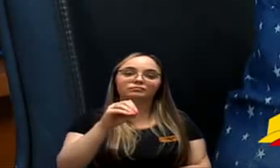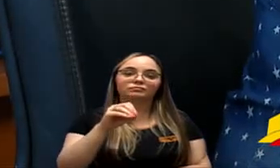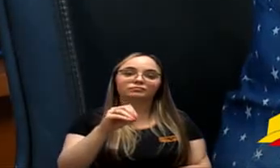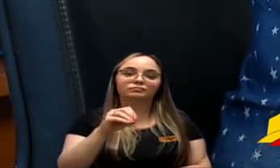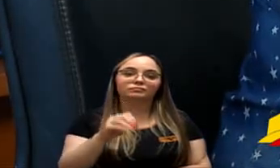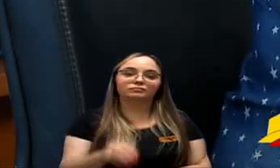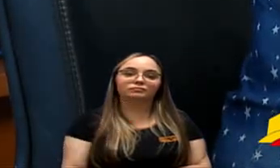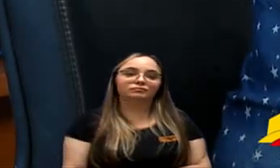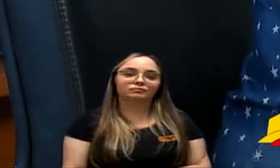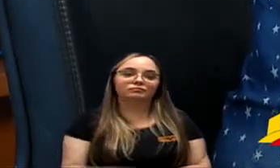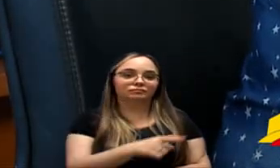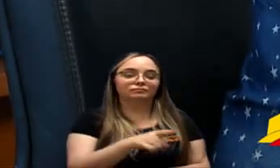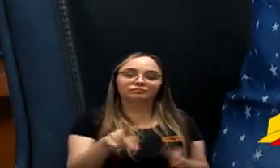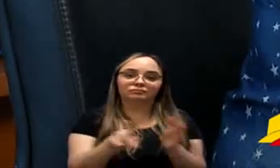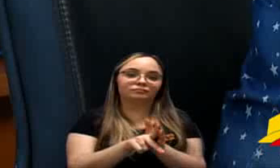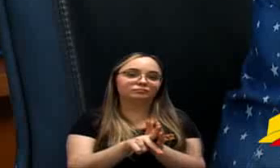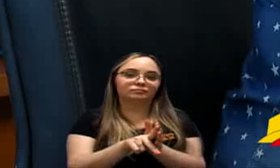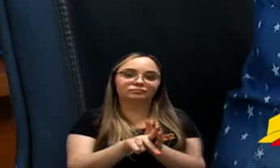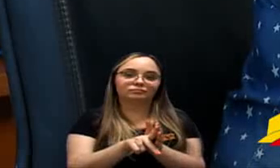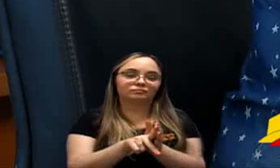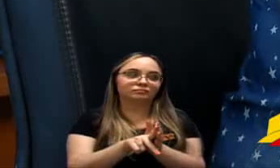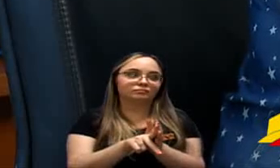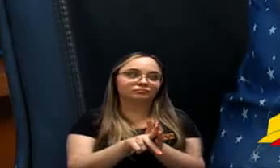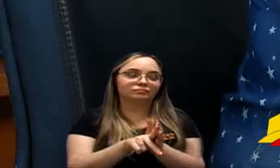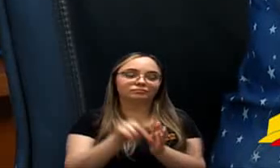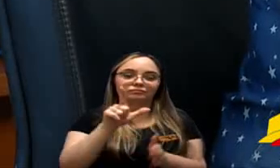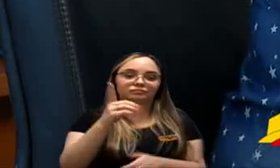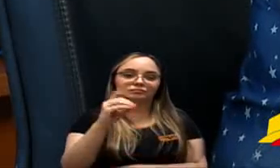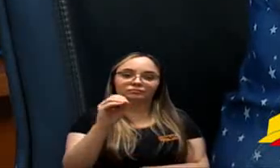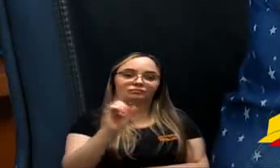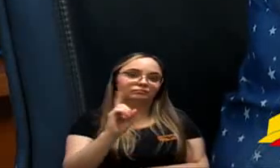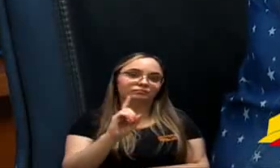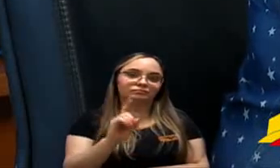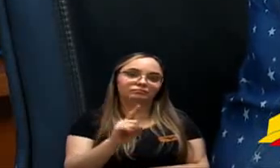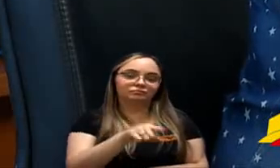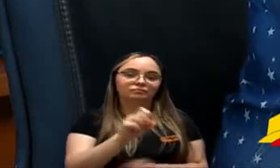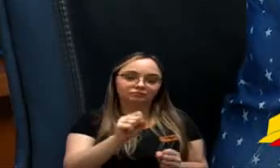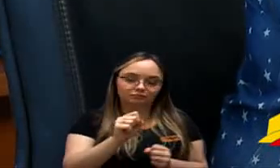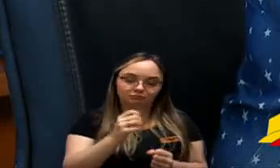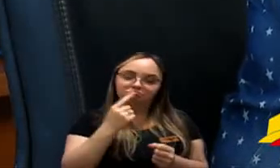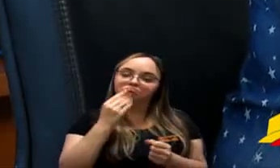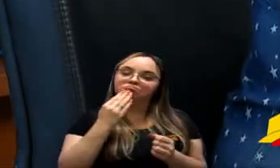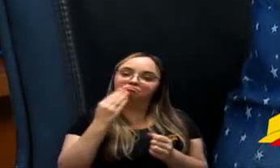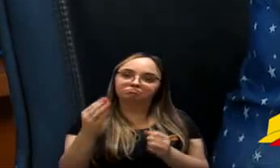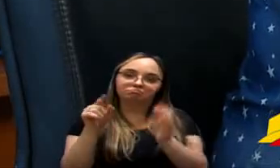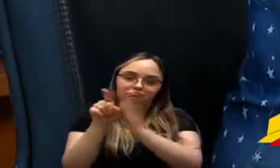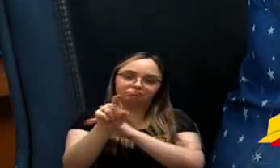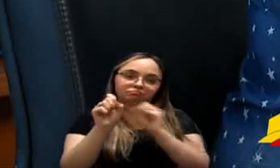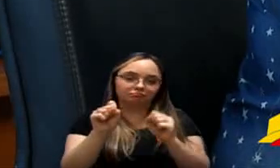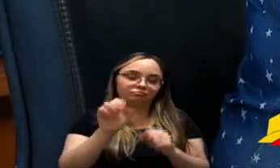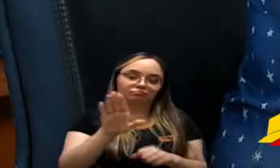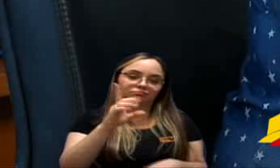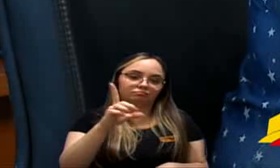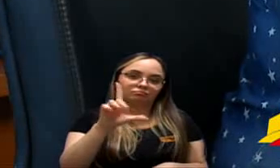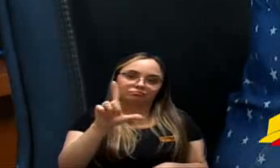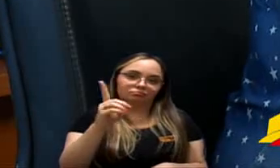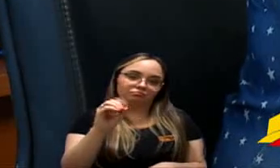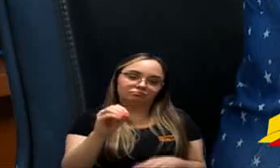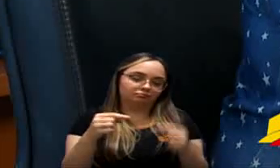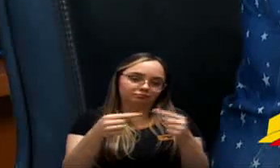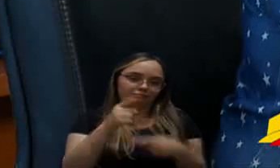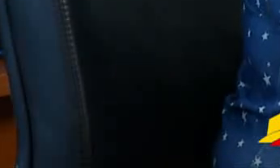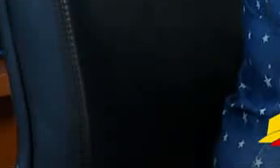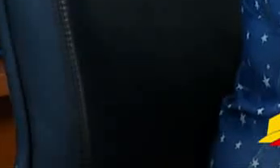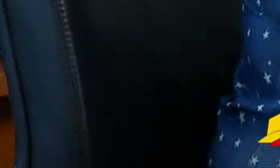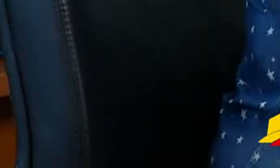Isso não faz parte da LDO, não, vereadora. A senhora pode fazer requerimento, pode fazer outras demais.